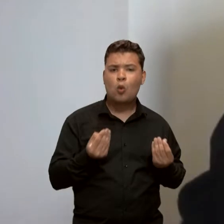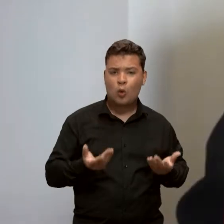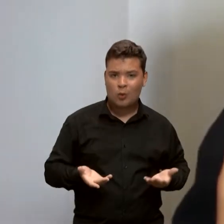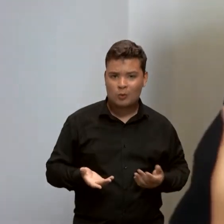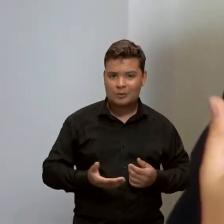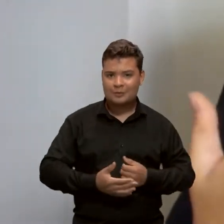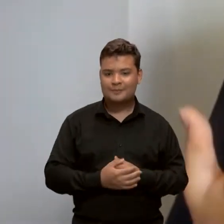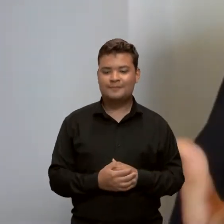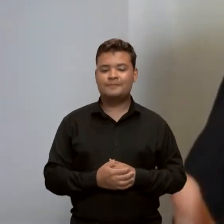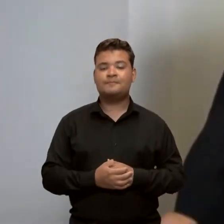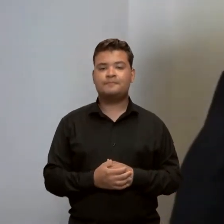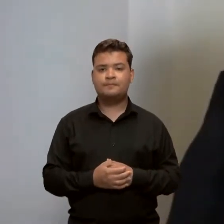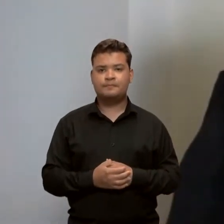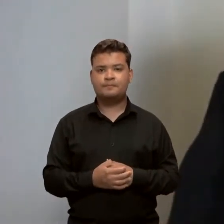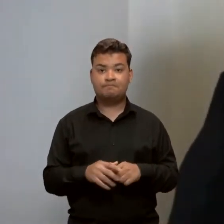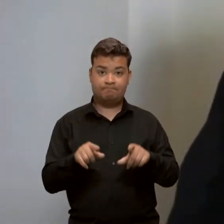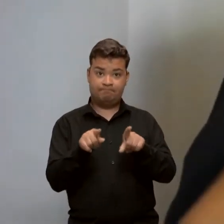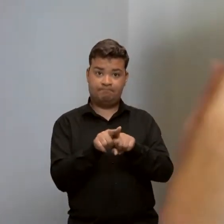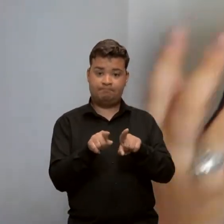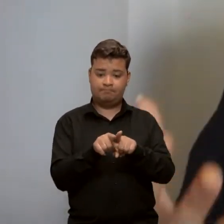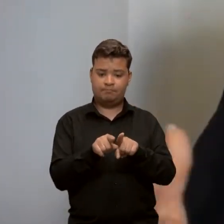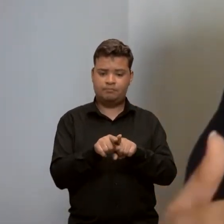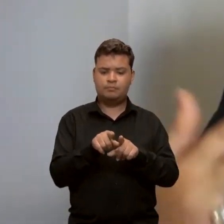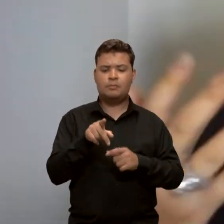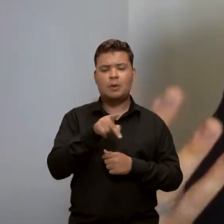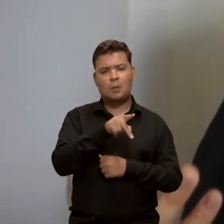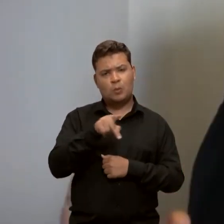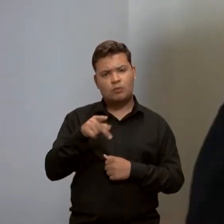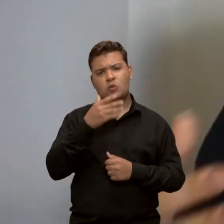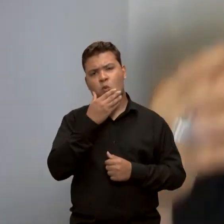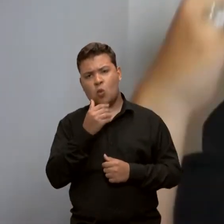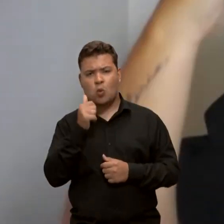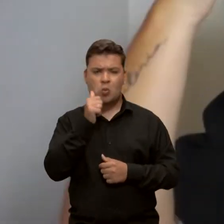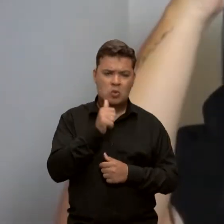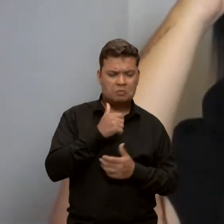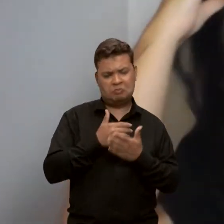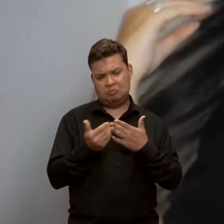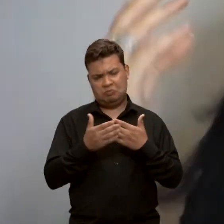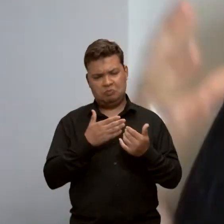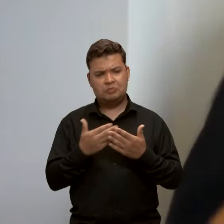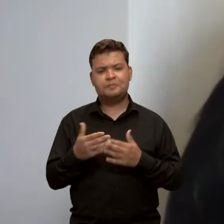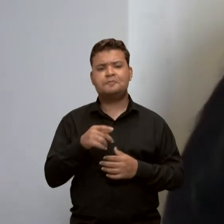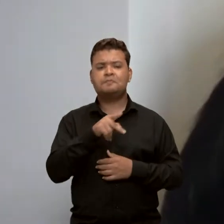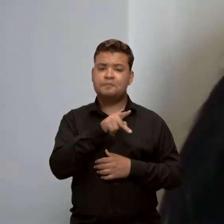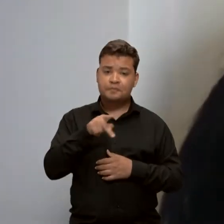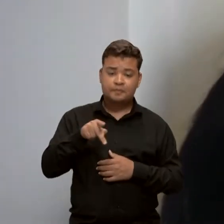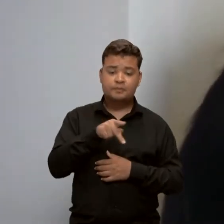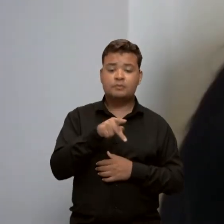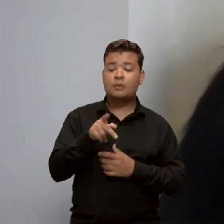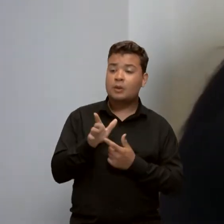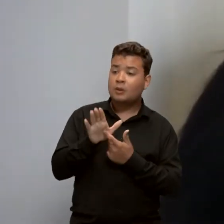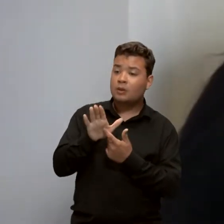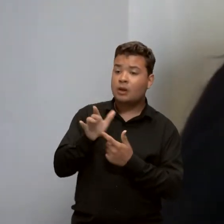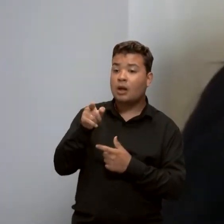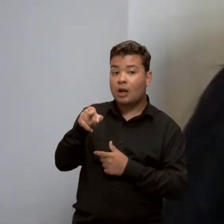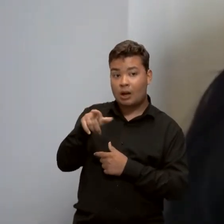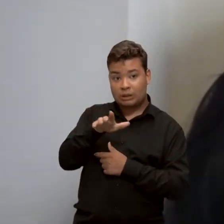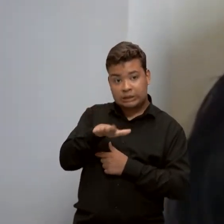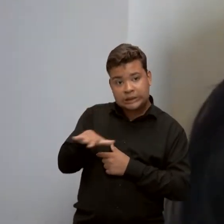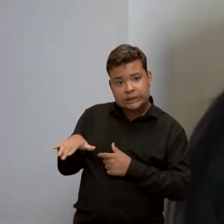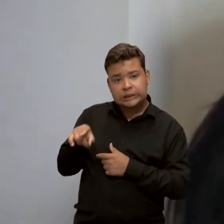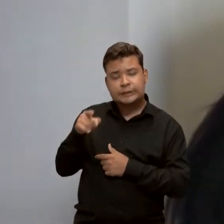Para que a professora problematize, para a professora ou professor, né, na verdade, problematize com a